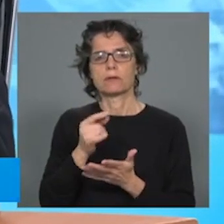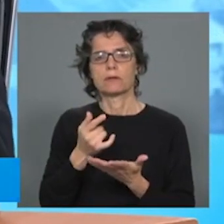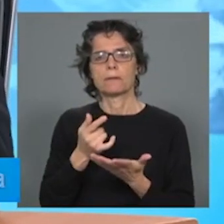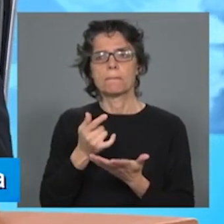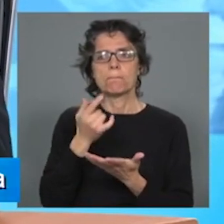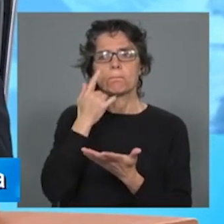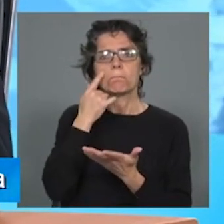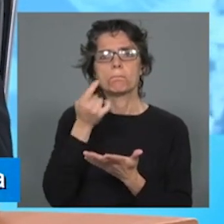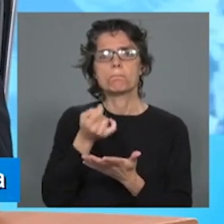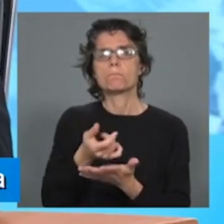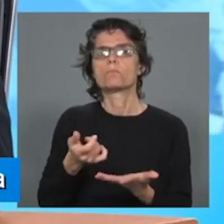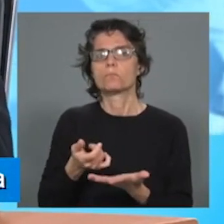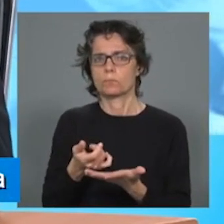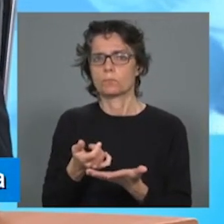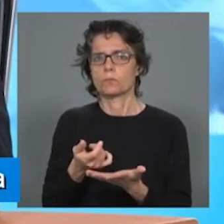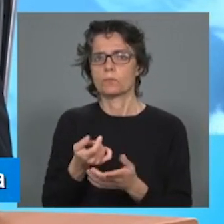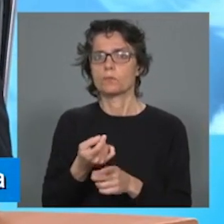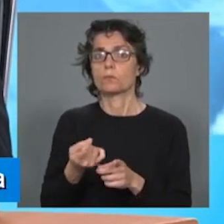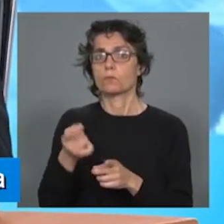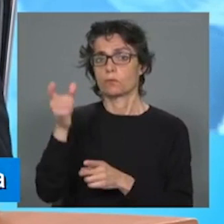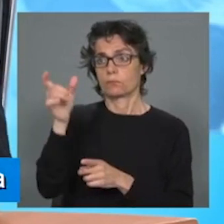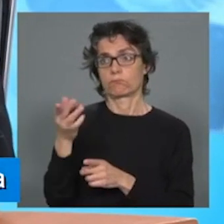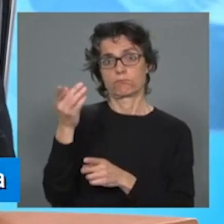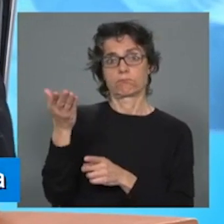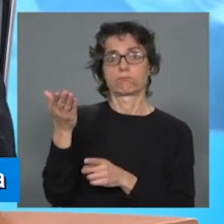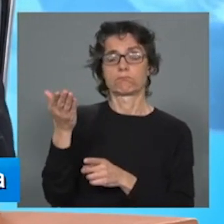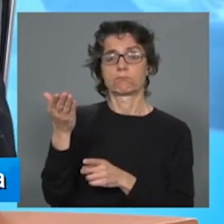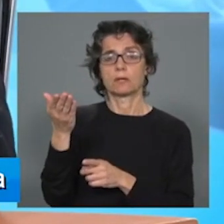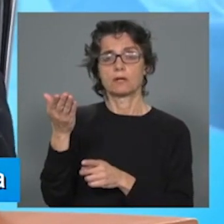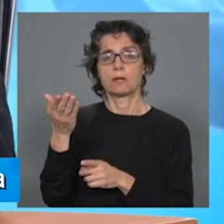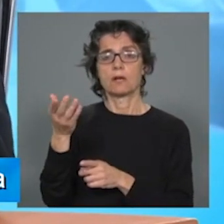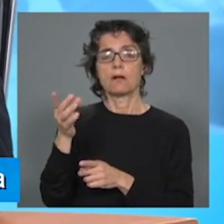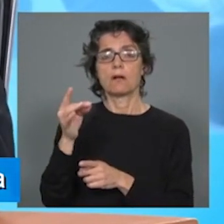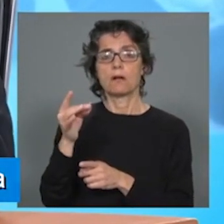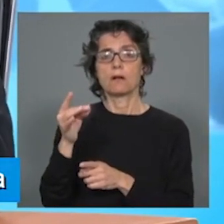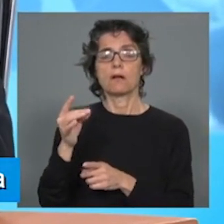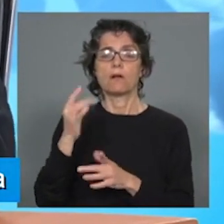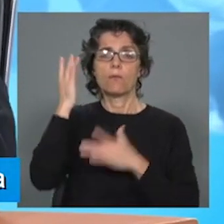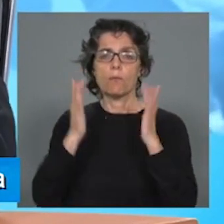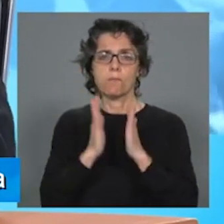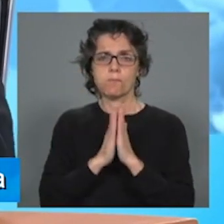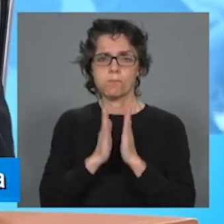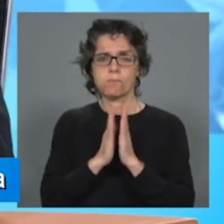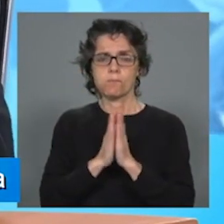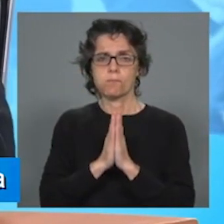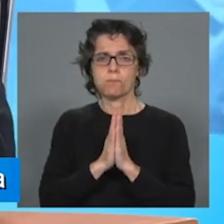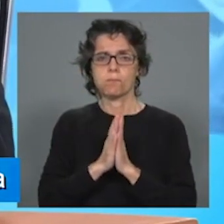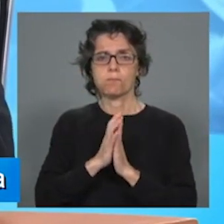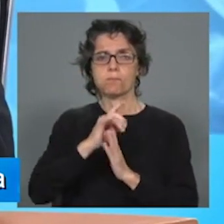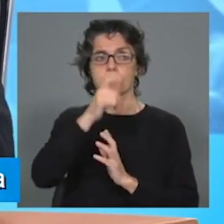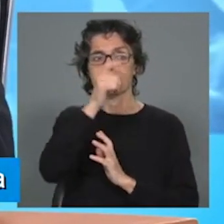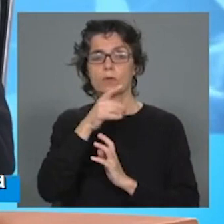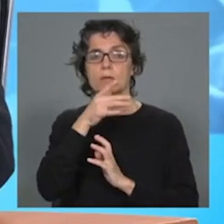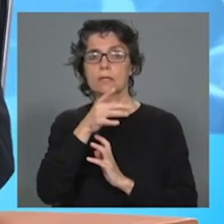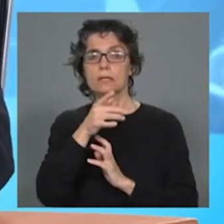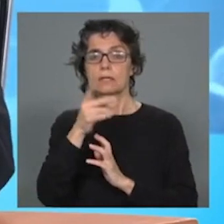facto, Congar, o grande teólogo no Vaticano II, chamava a atenção para duas figuras